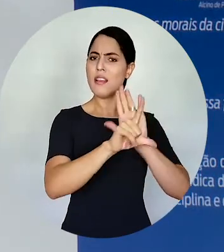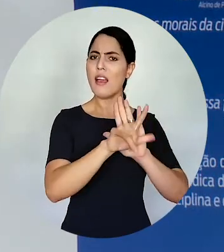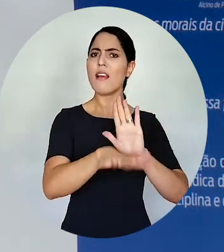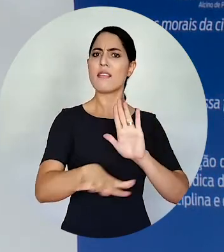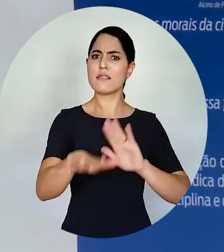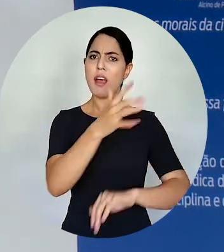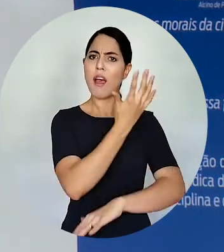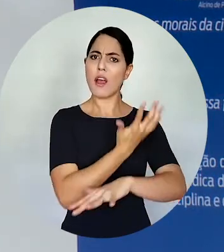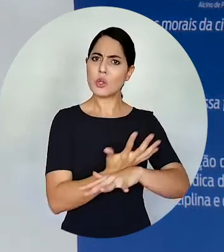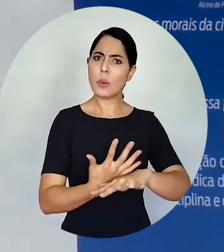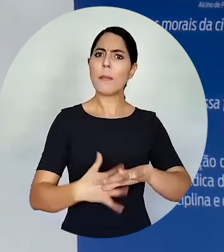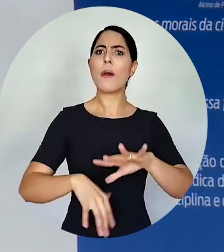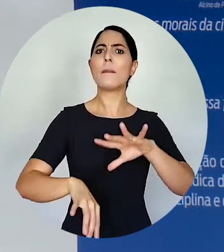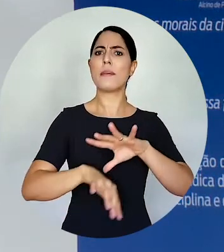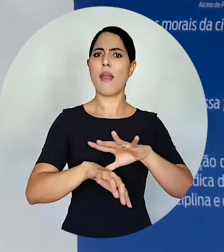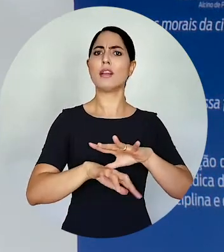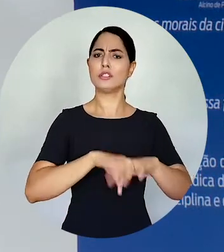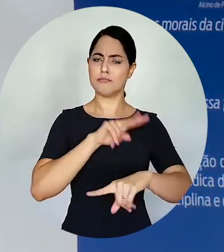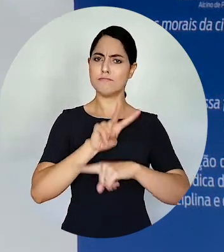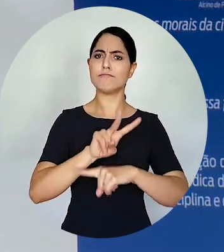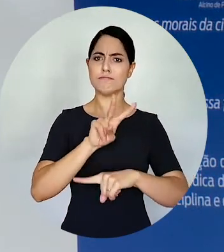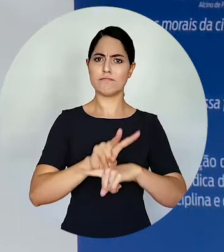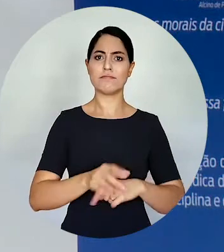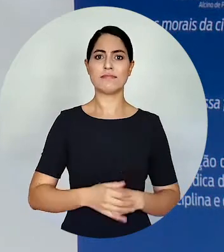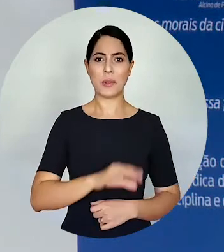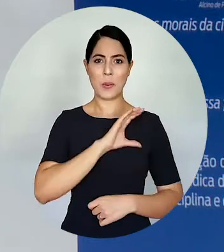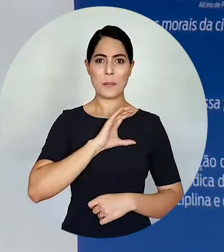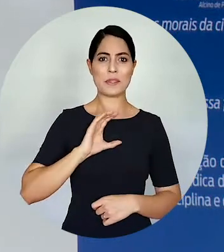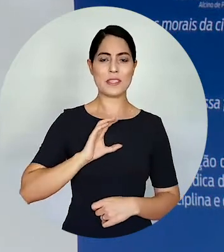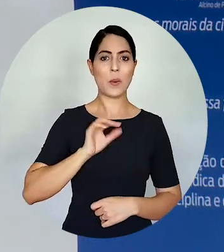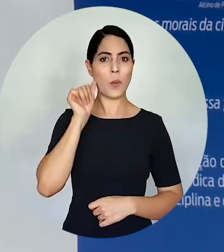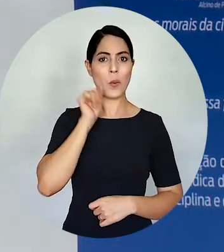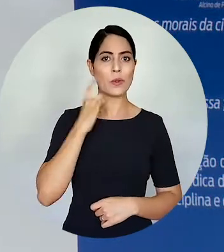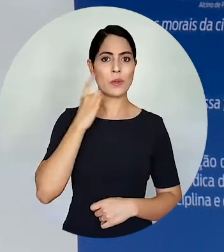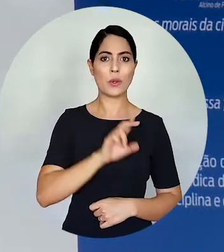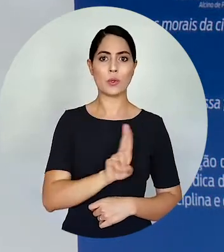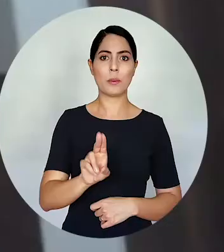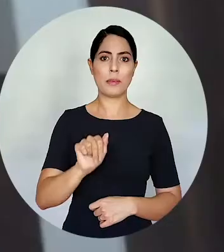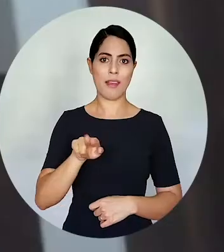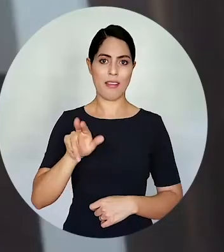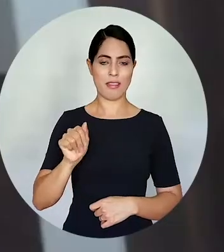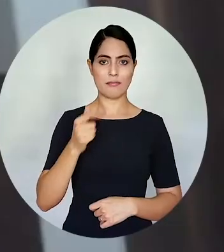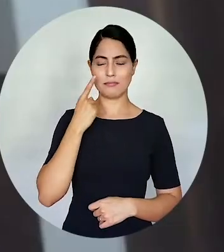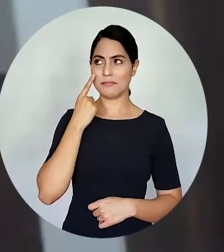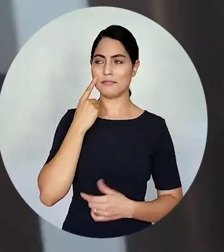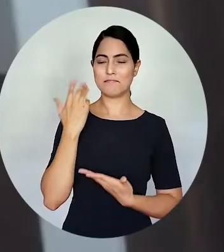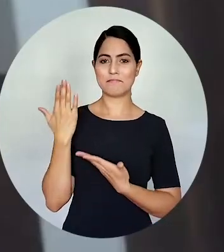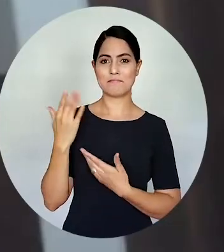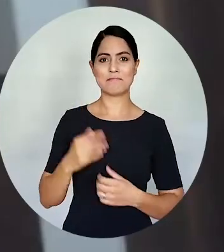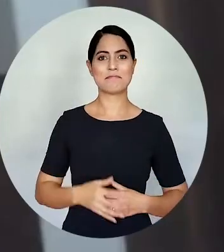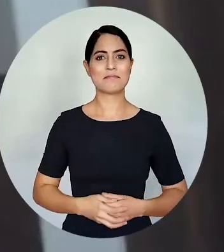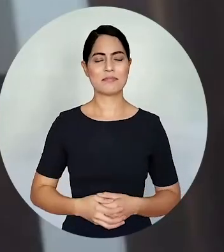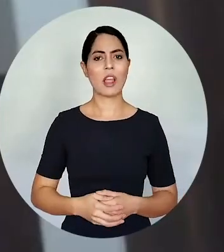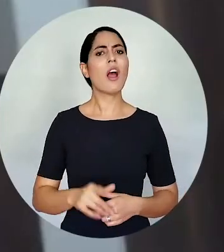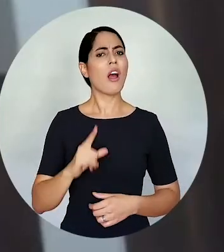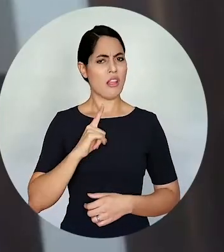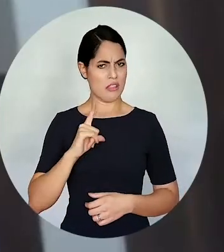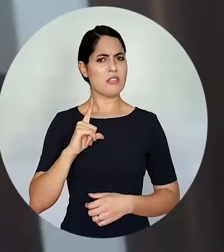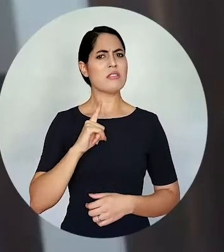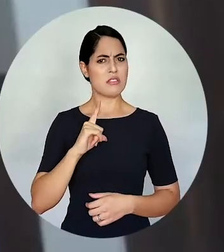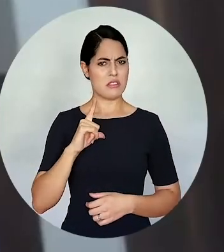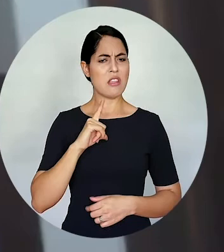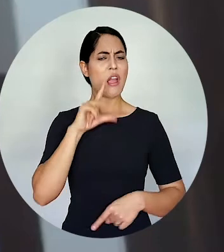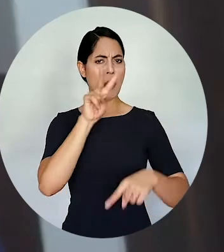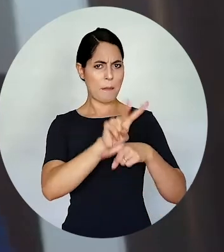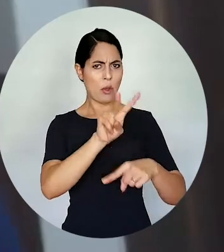ambiente, como conta a presidente da comissão, Ana Carolina Barchetti. Os biomas brasileiros, eles gozam de